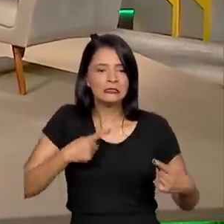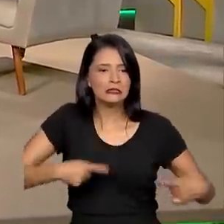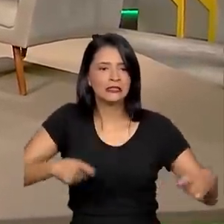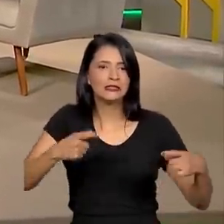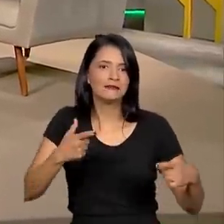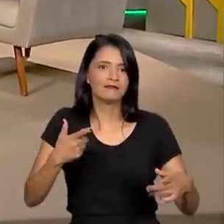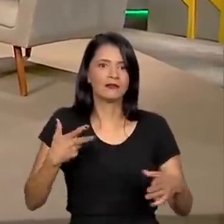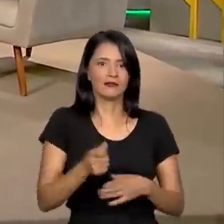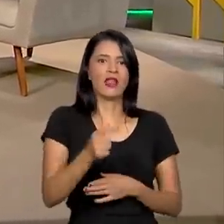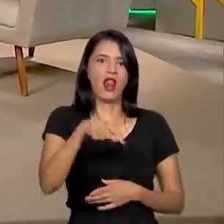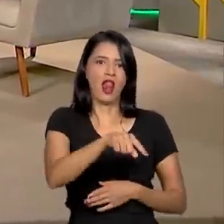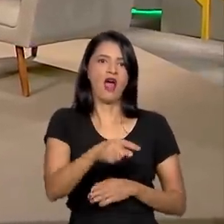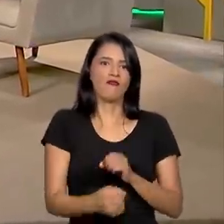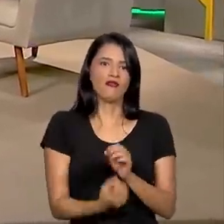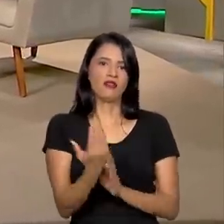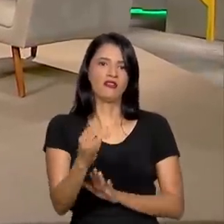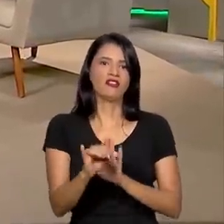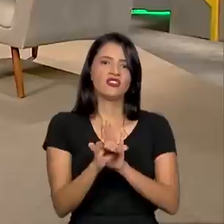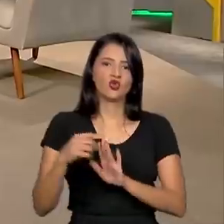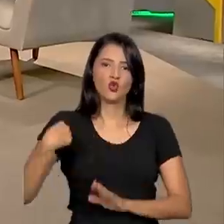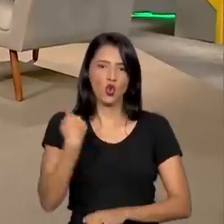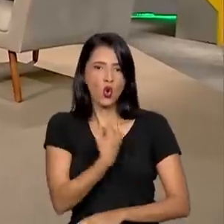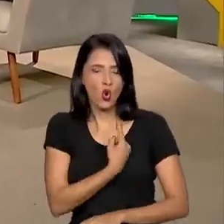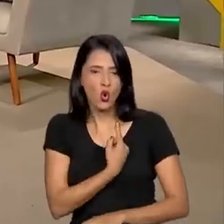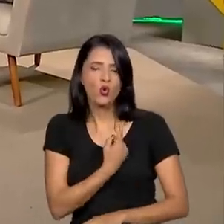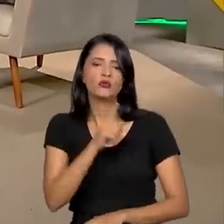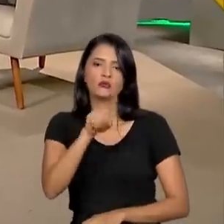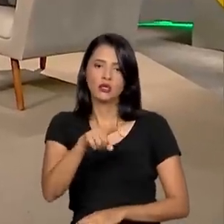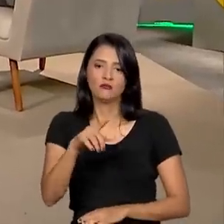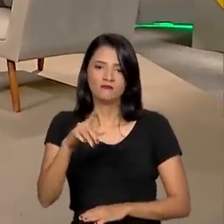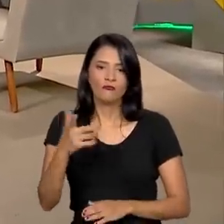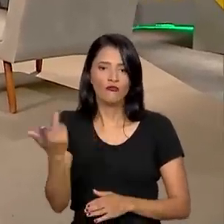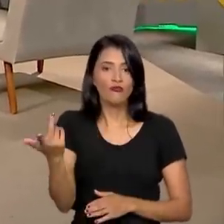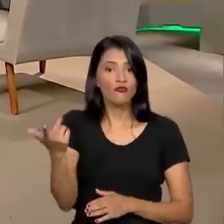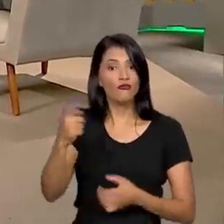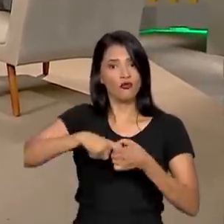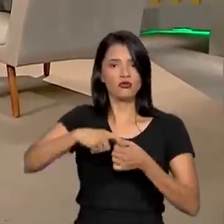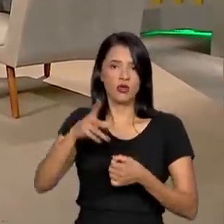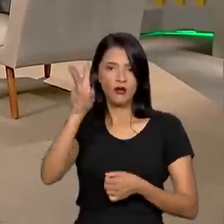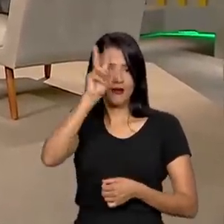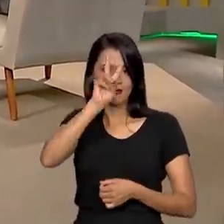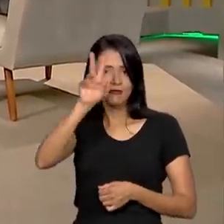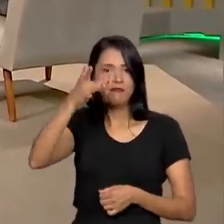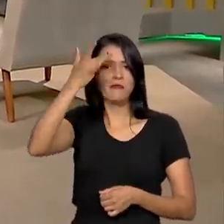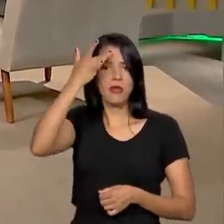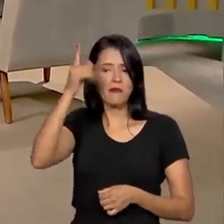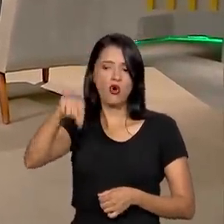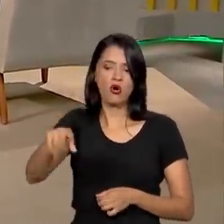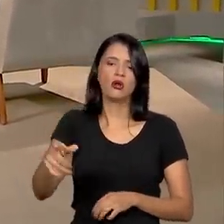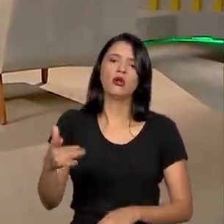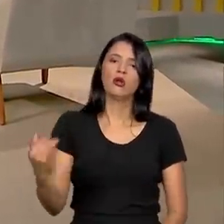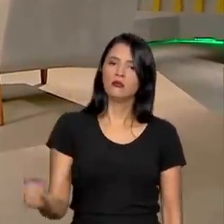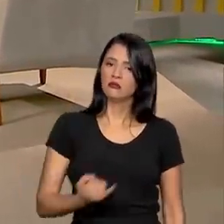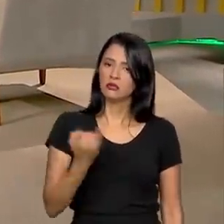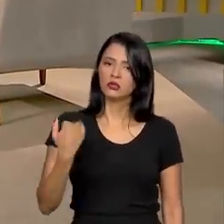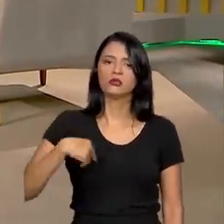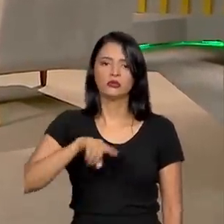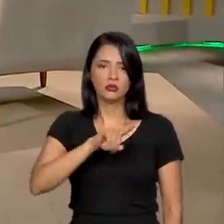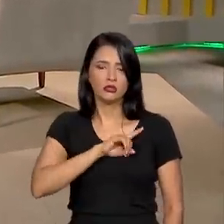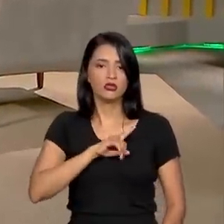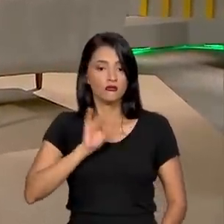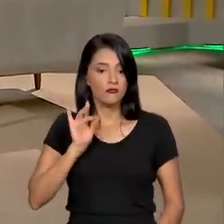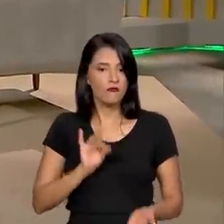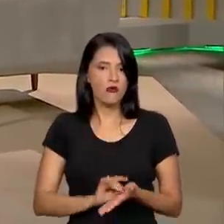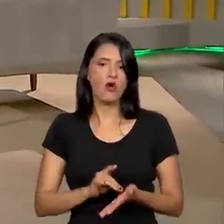identidade é criada ali. Então, esse resgate se faz necessário até para que a gente seja um fiel repositório do